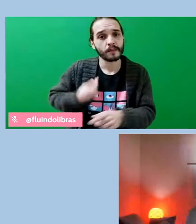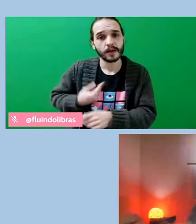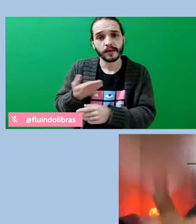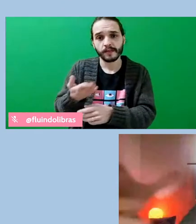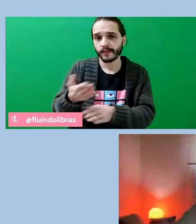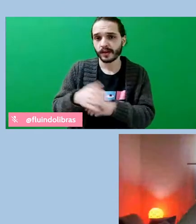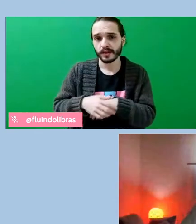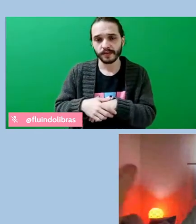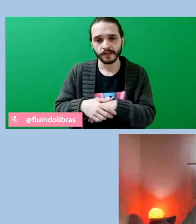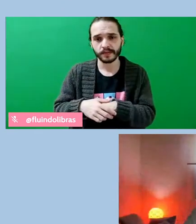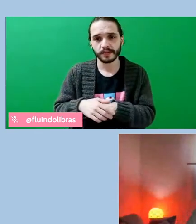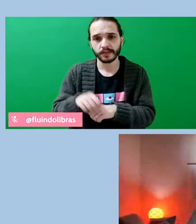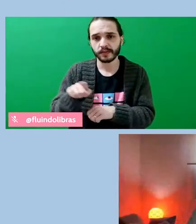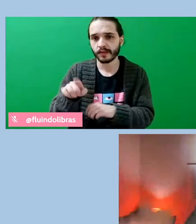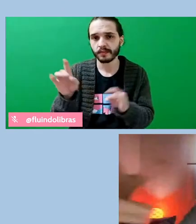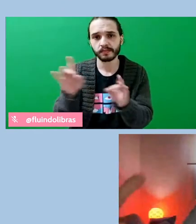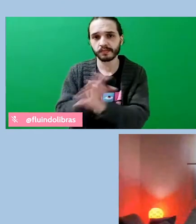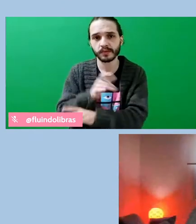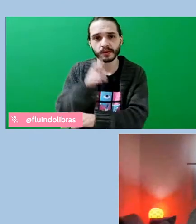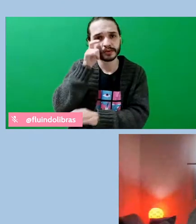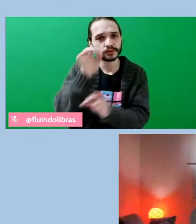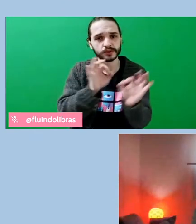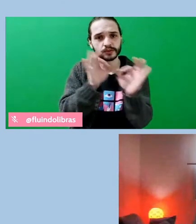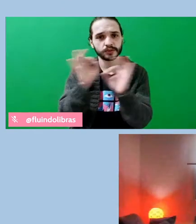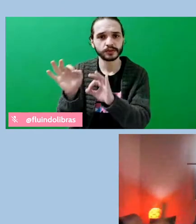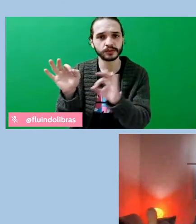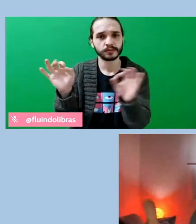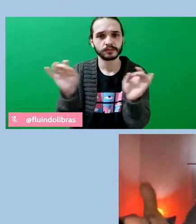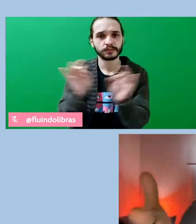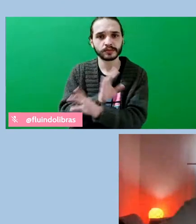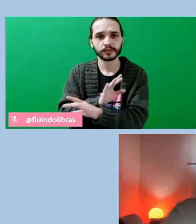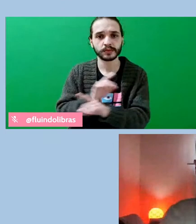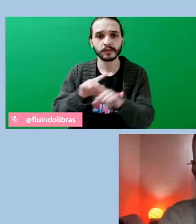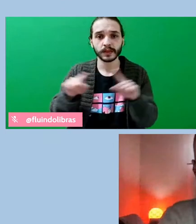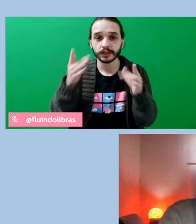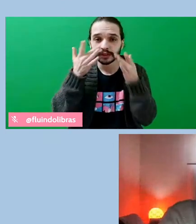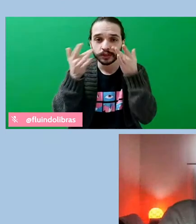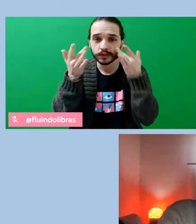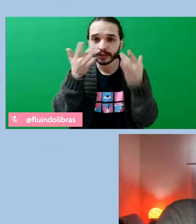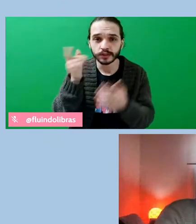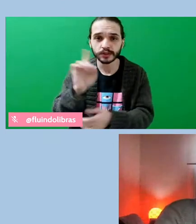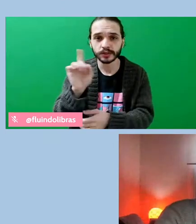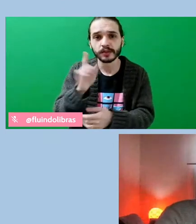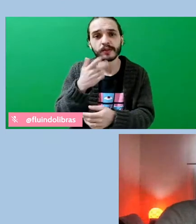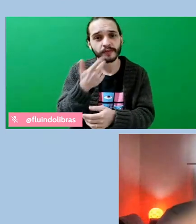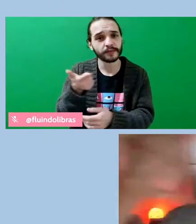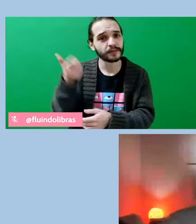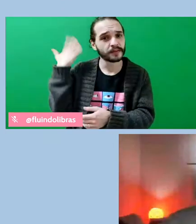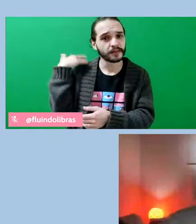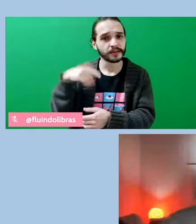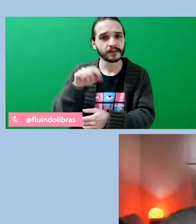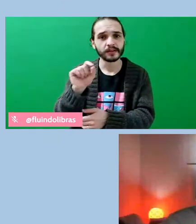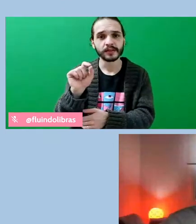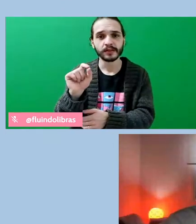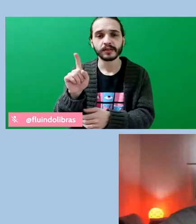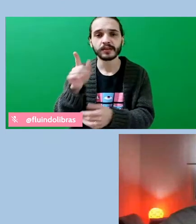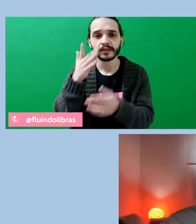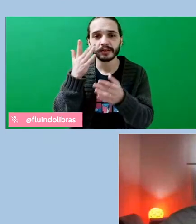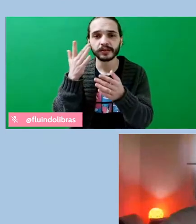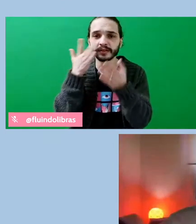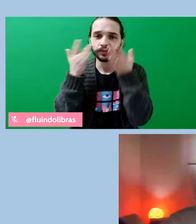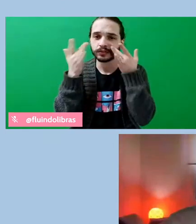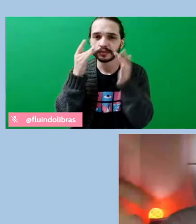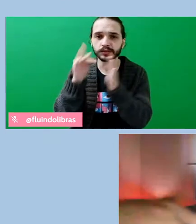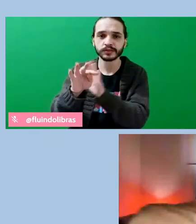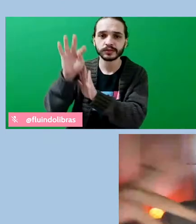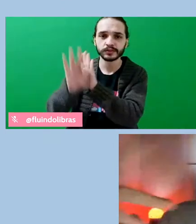suas versões, né? A gente vai lá e vê a Lolita do Kubrick. No teatro, não. A gente falou disso antes, né, Sônia? Imagina, toda essa obra do Bergman